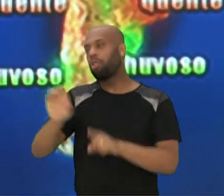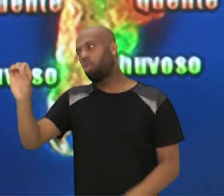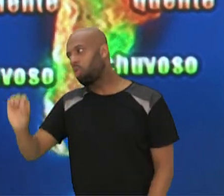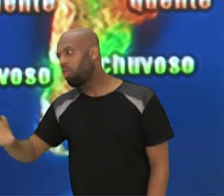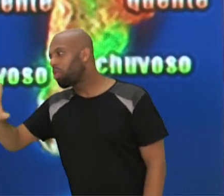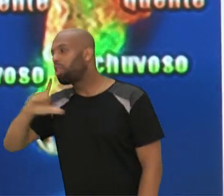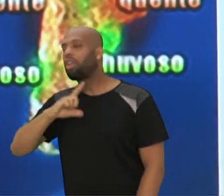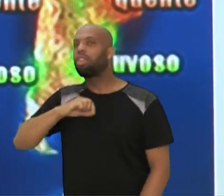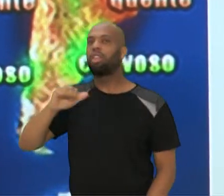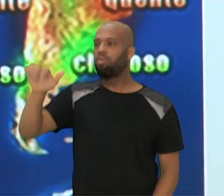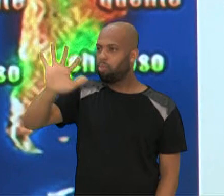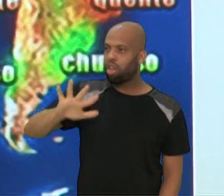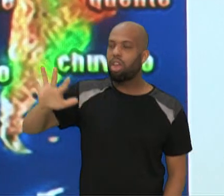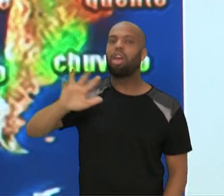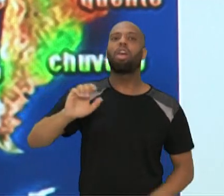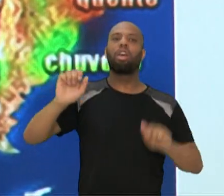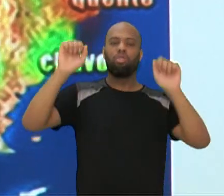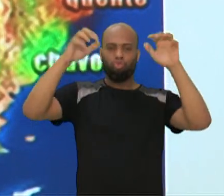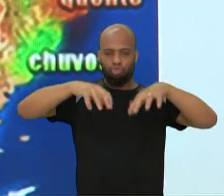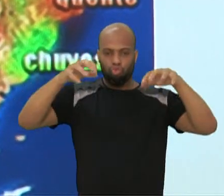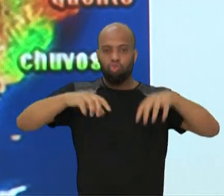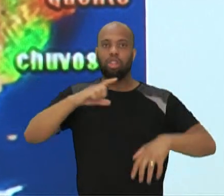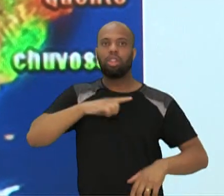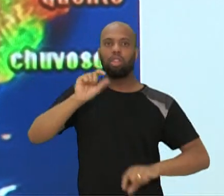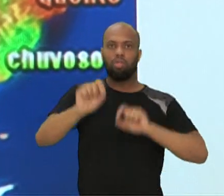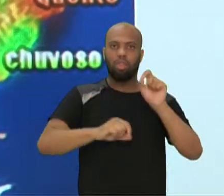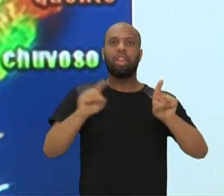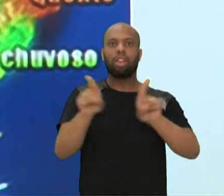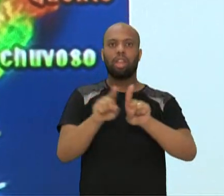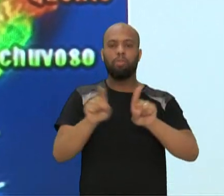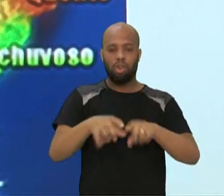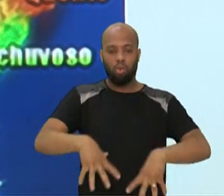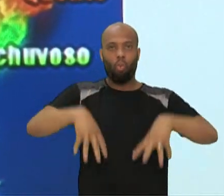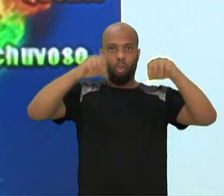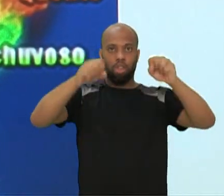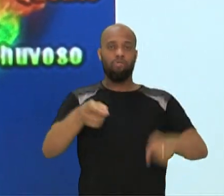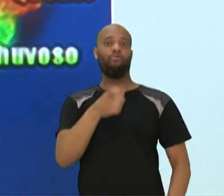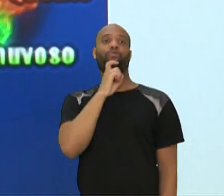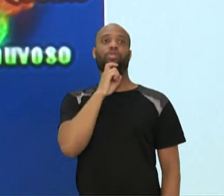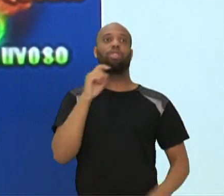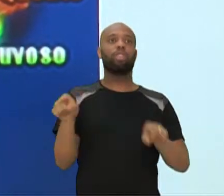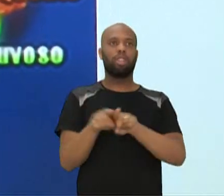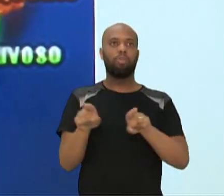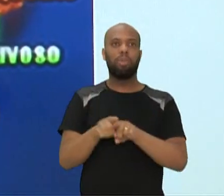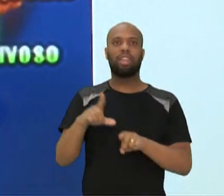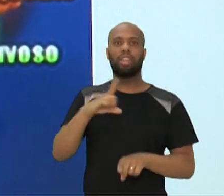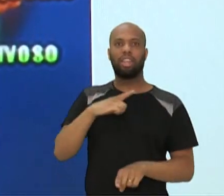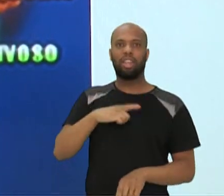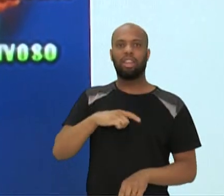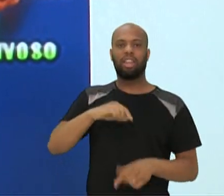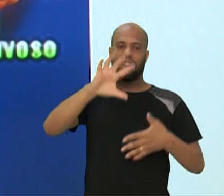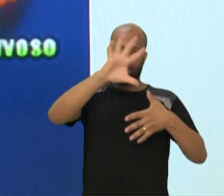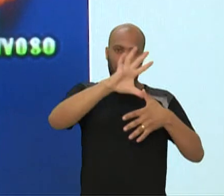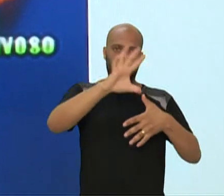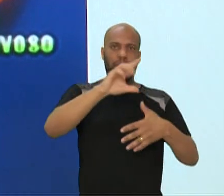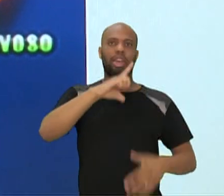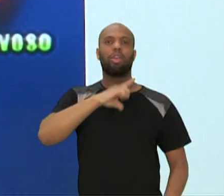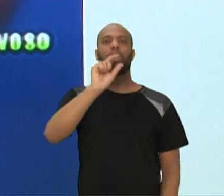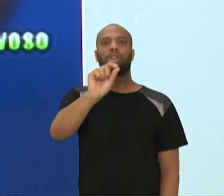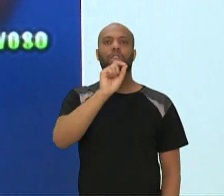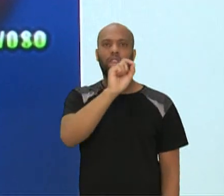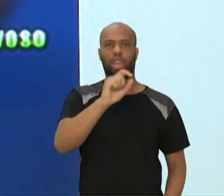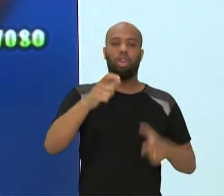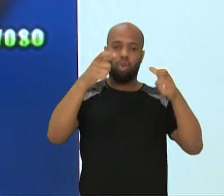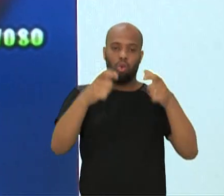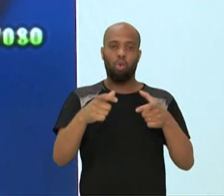ele tem uma área chuvosa, vai possuir uma área de clima seco e frio, e aqui no continente americano nós vamos ter, na